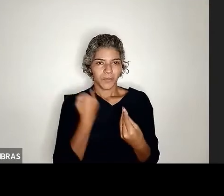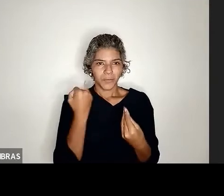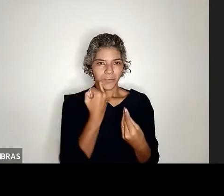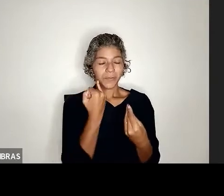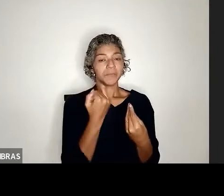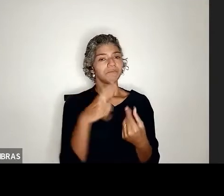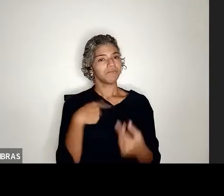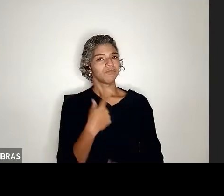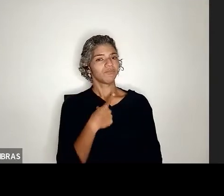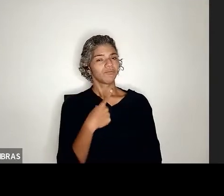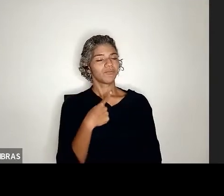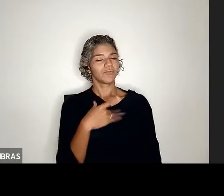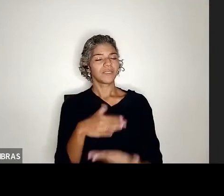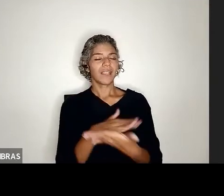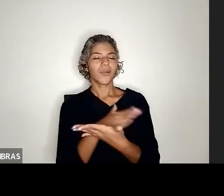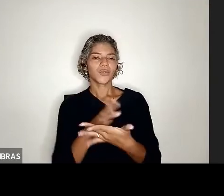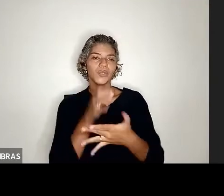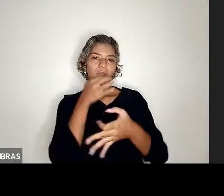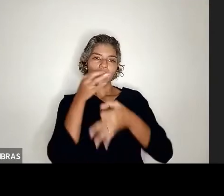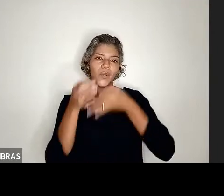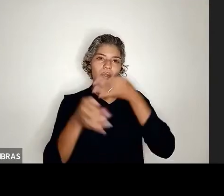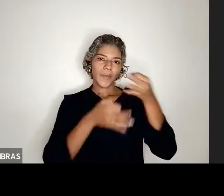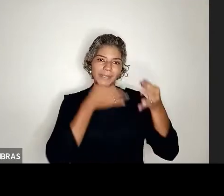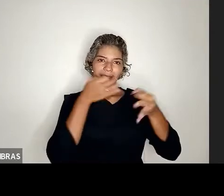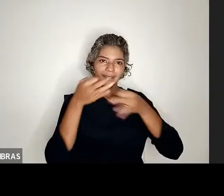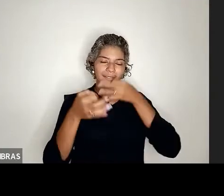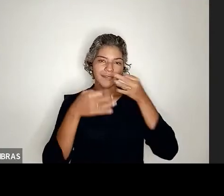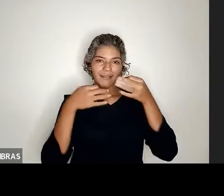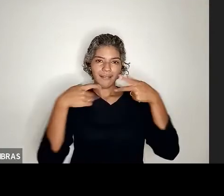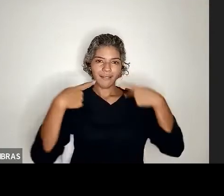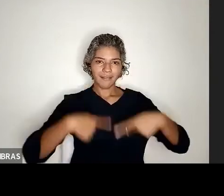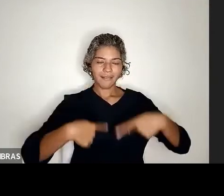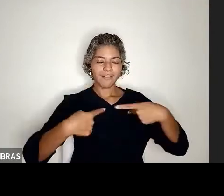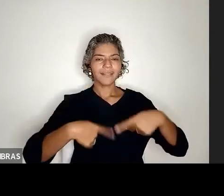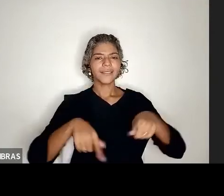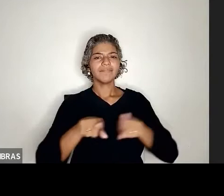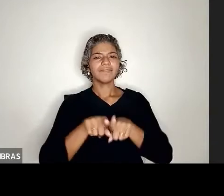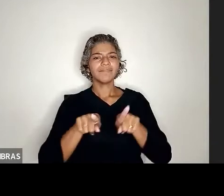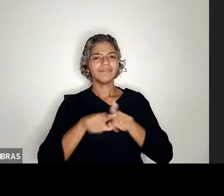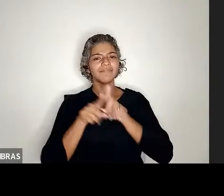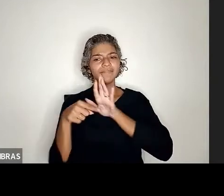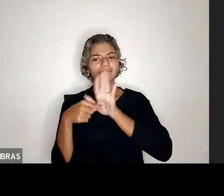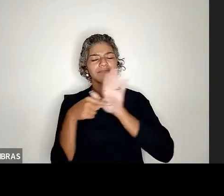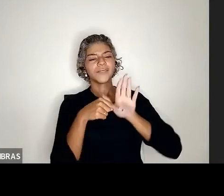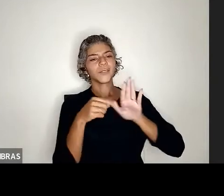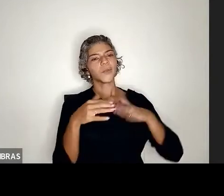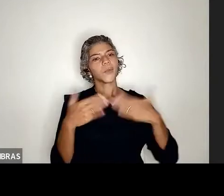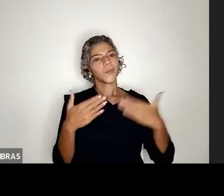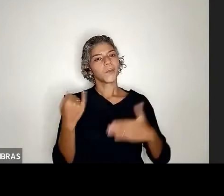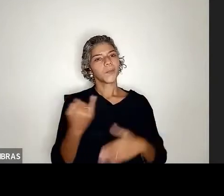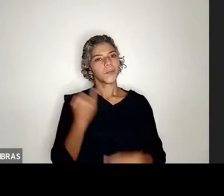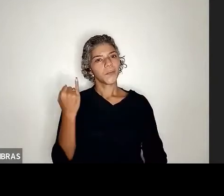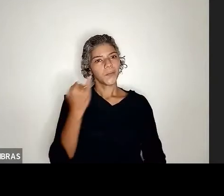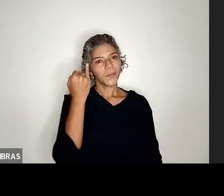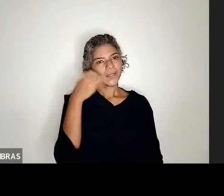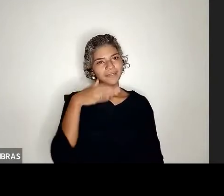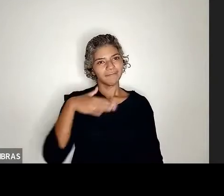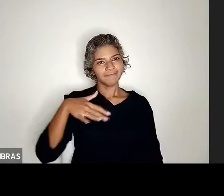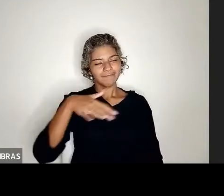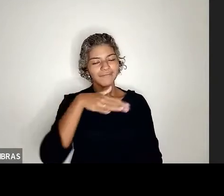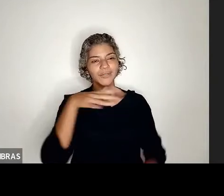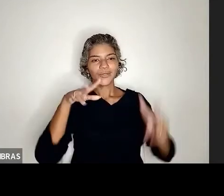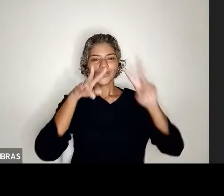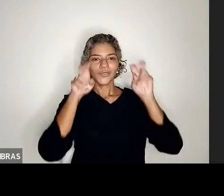alguns comentários aqui trazendo a importância dessas demarcações da